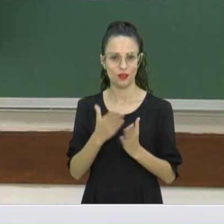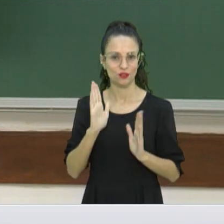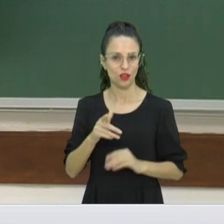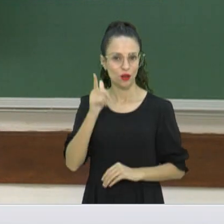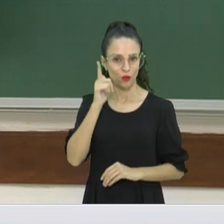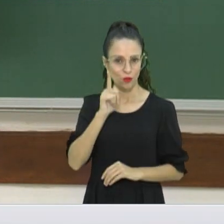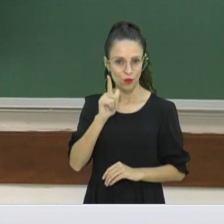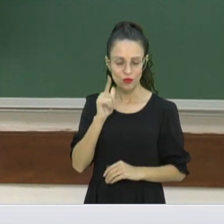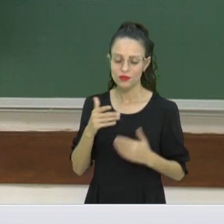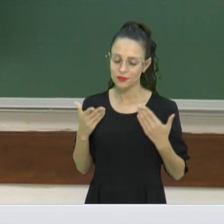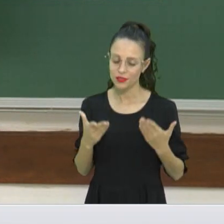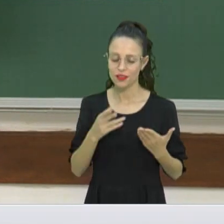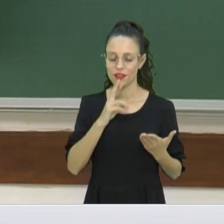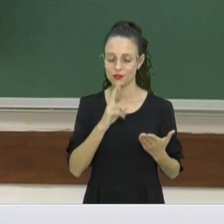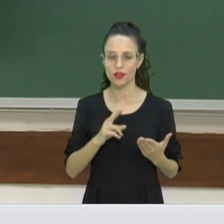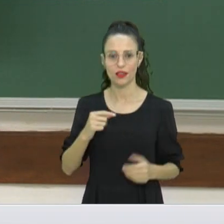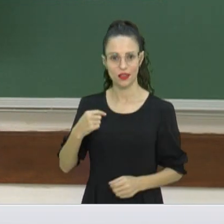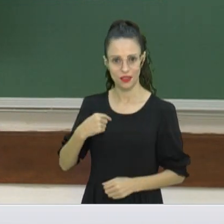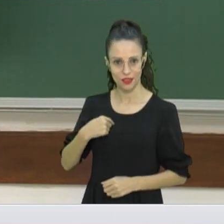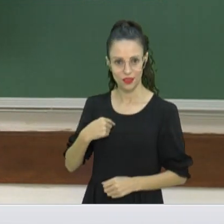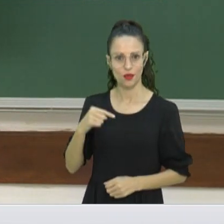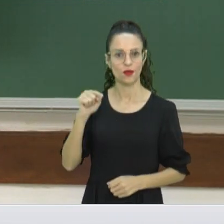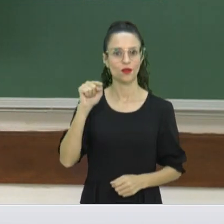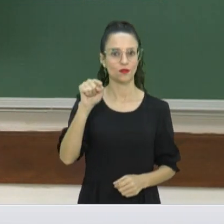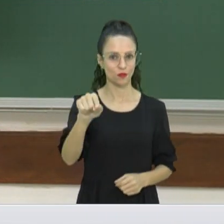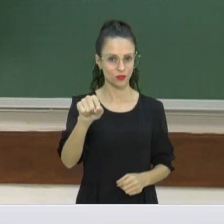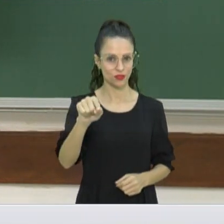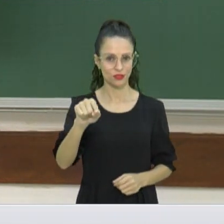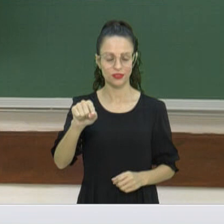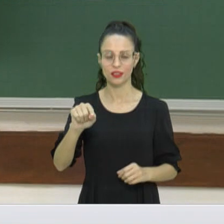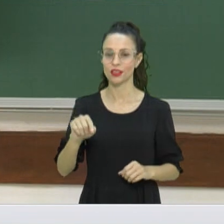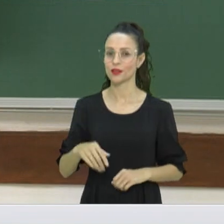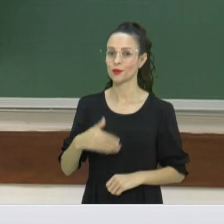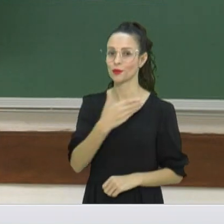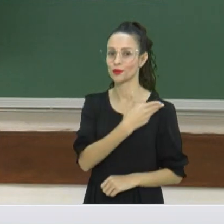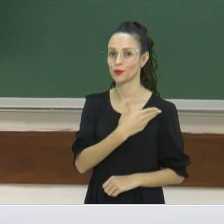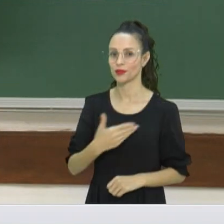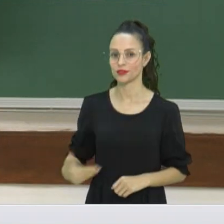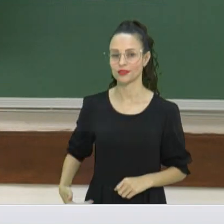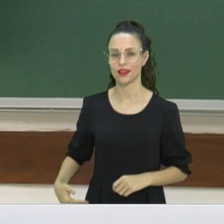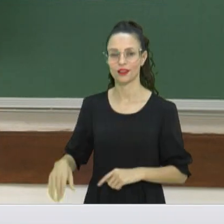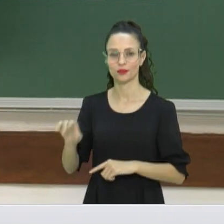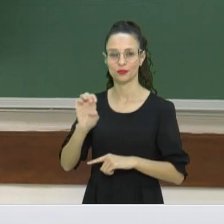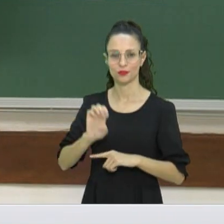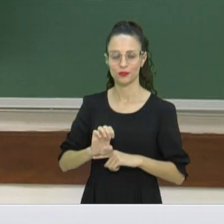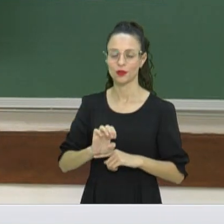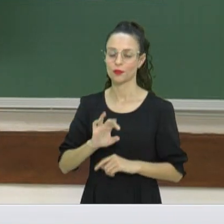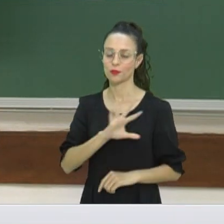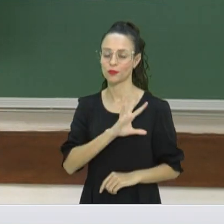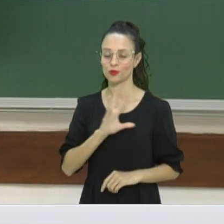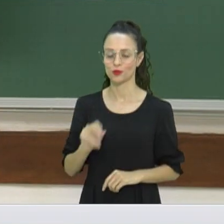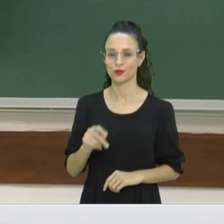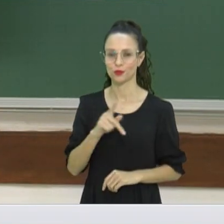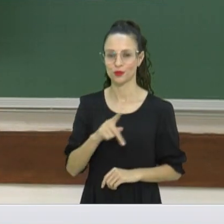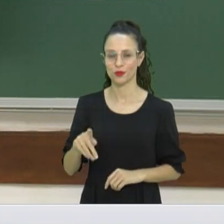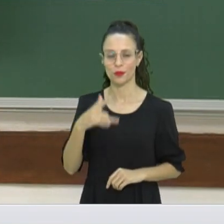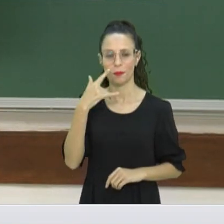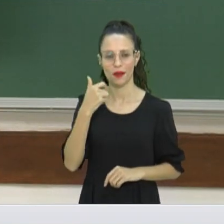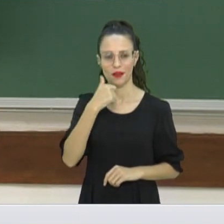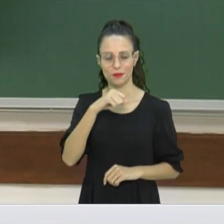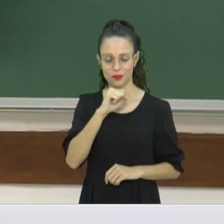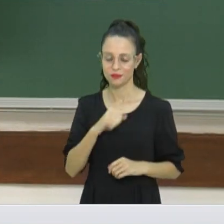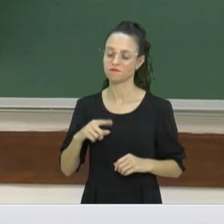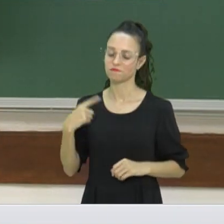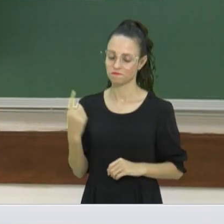esse resultado, nós, eu, vocês, o Estado, os professores, os pais estamos